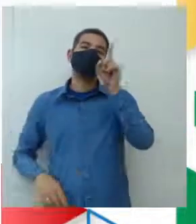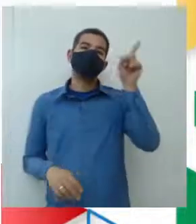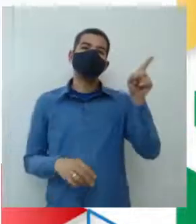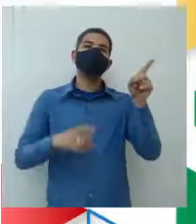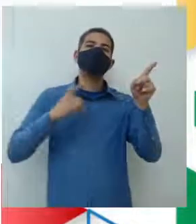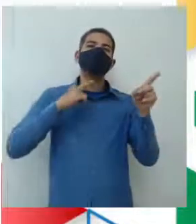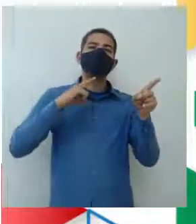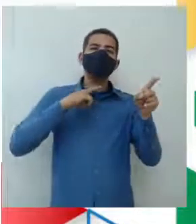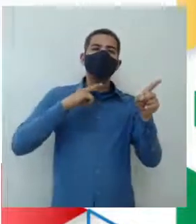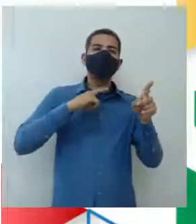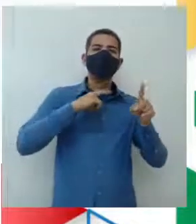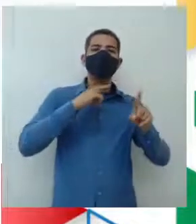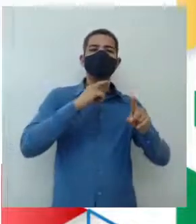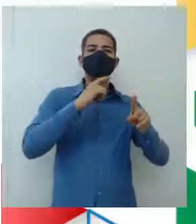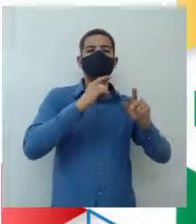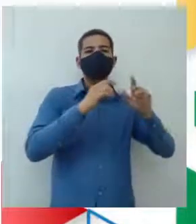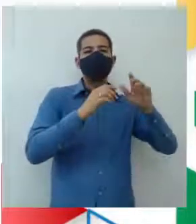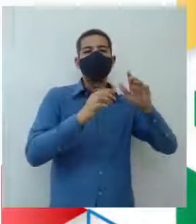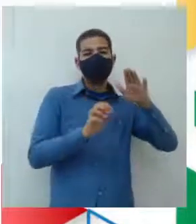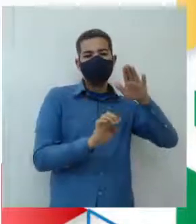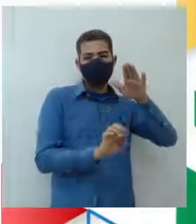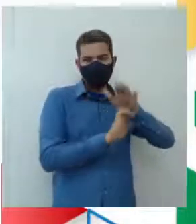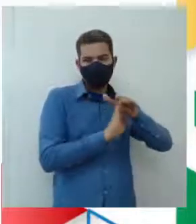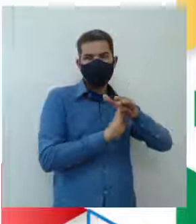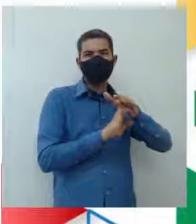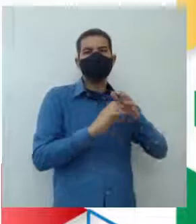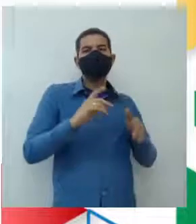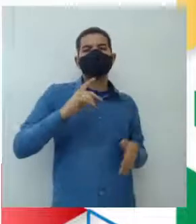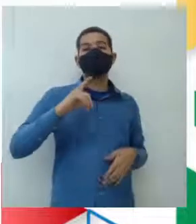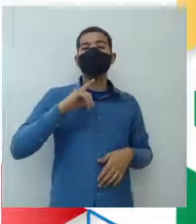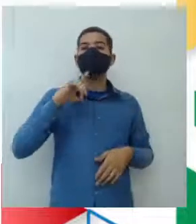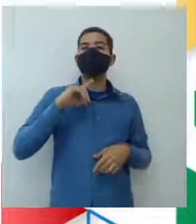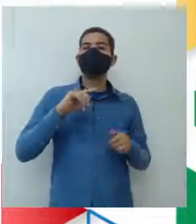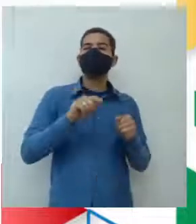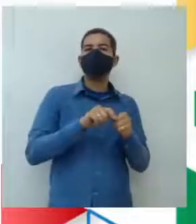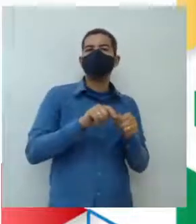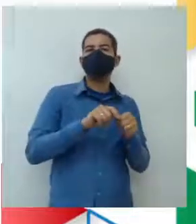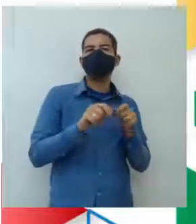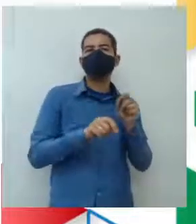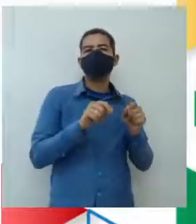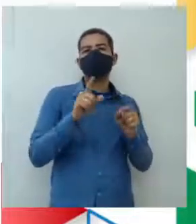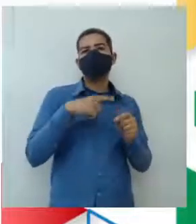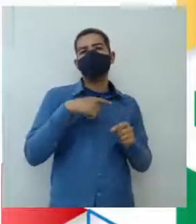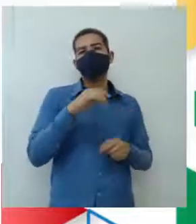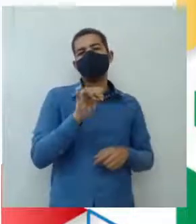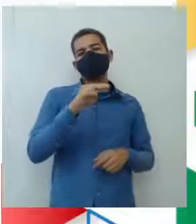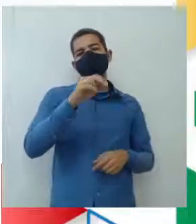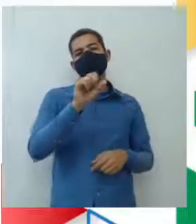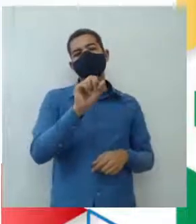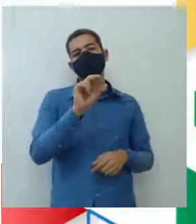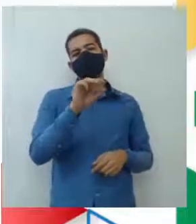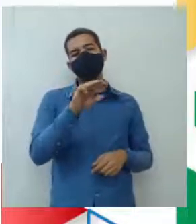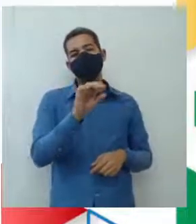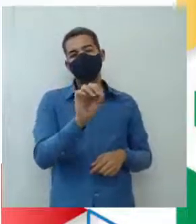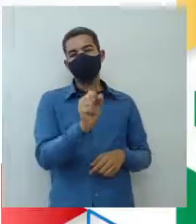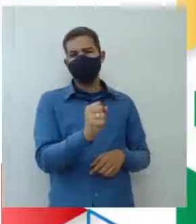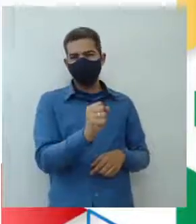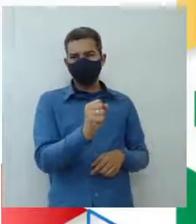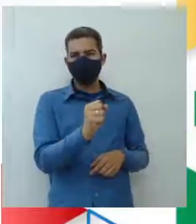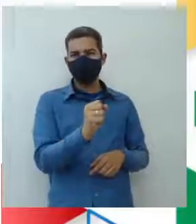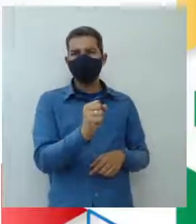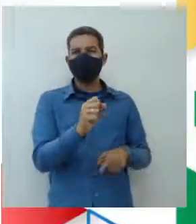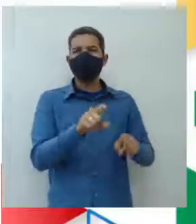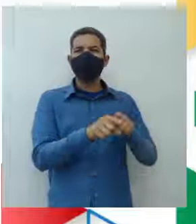os fornecedores. Então a gente vai ter insumos e máquinas e implementos. Esses insumos eles